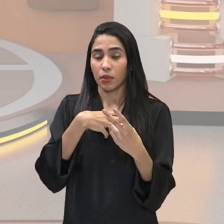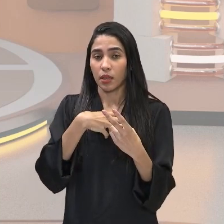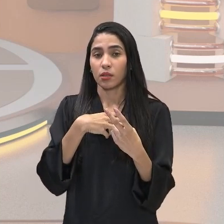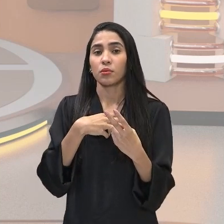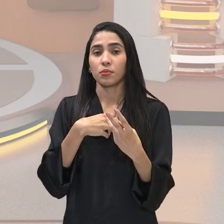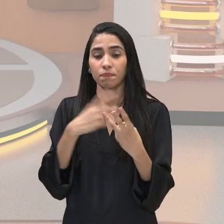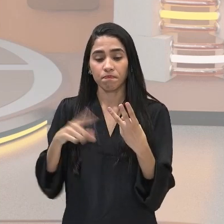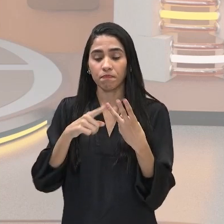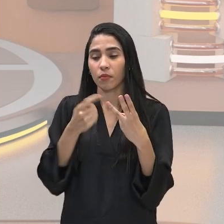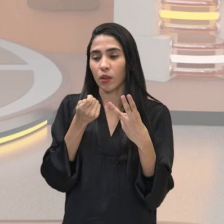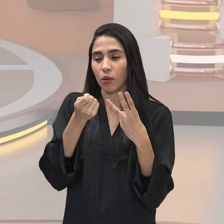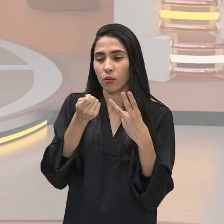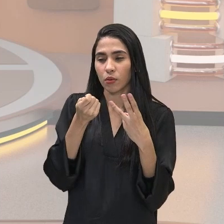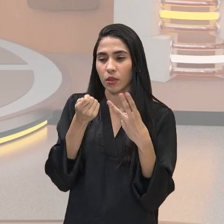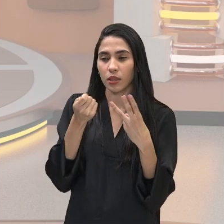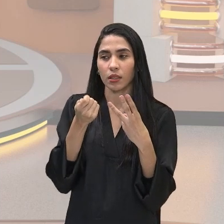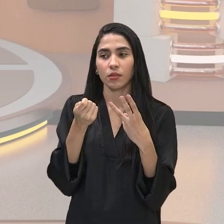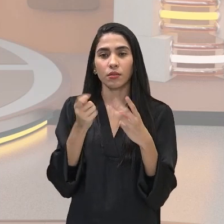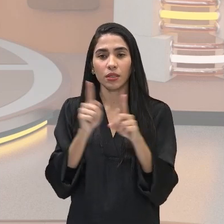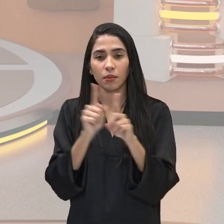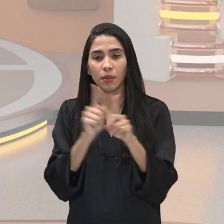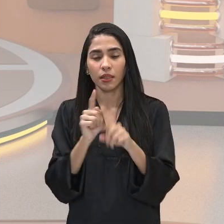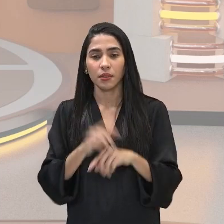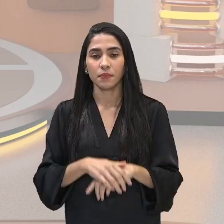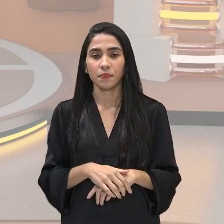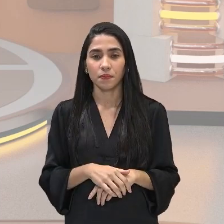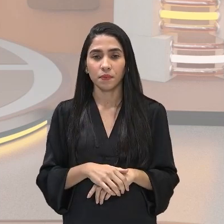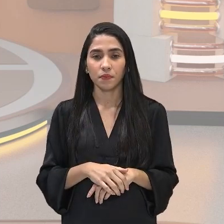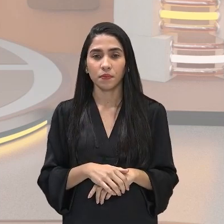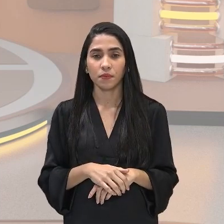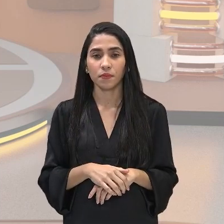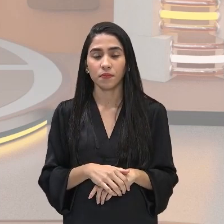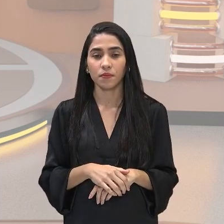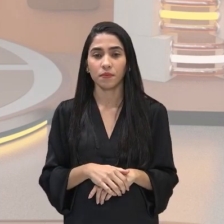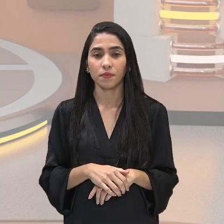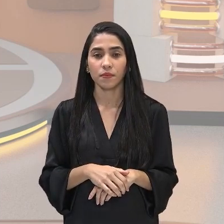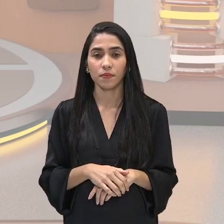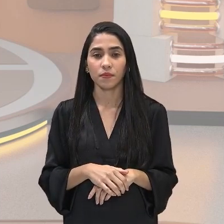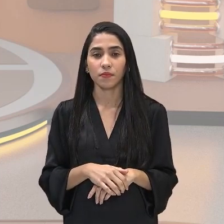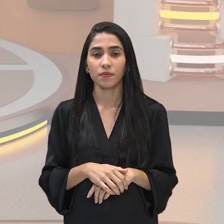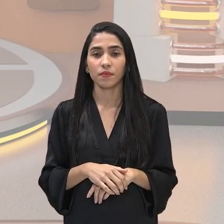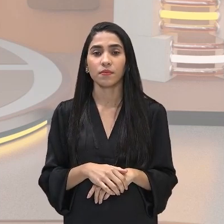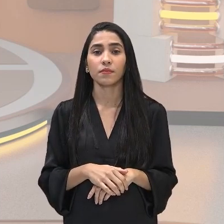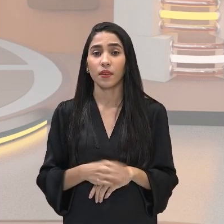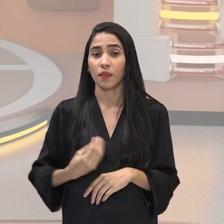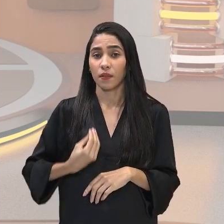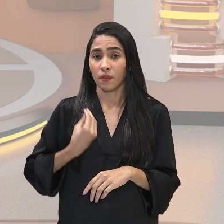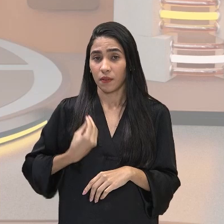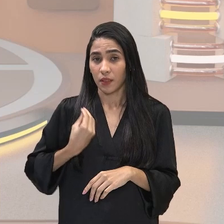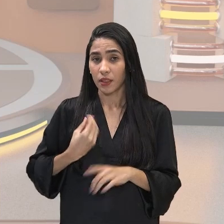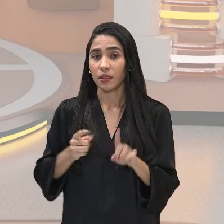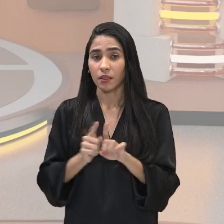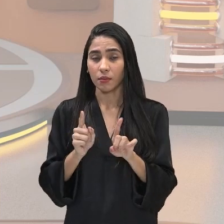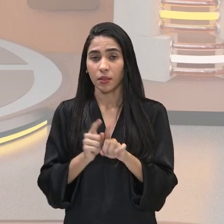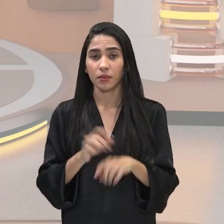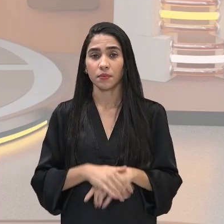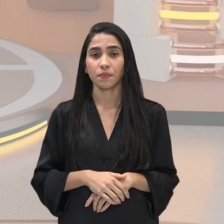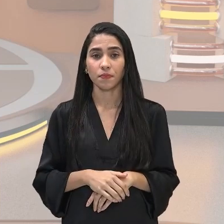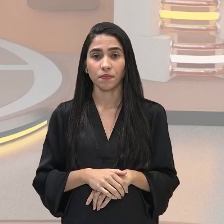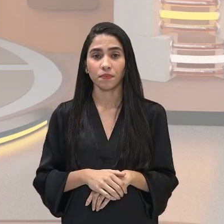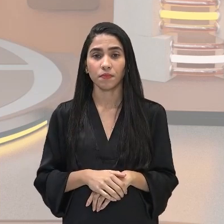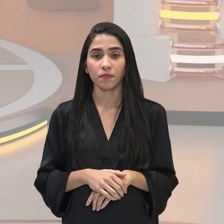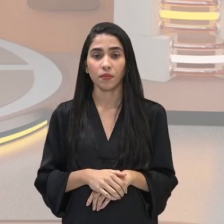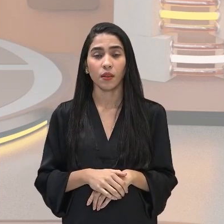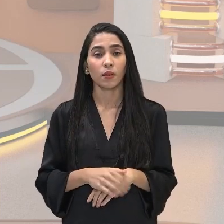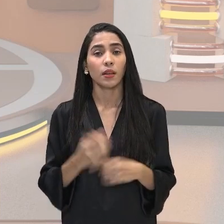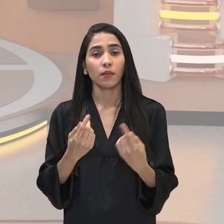sentimentos, controlando até mesmo, eu digo assim, as nossas vidas como um todo, porque eles dizem o que a gente tem que